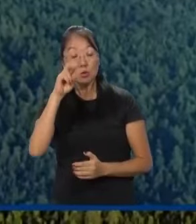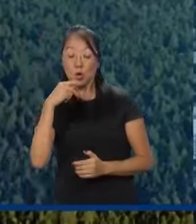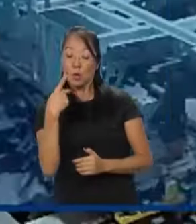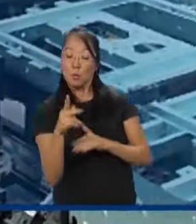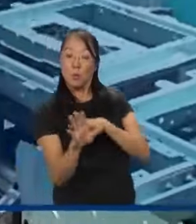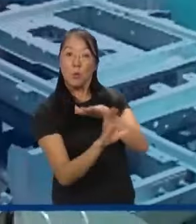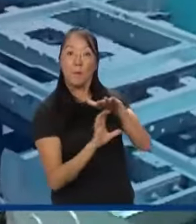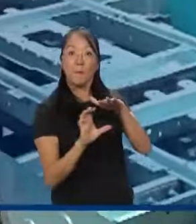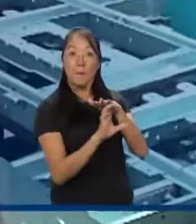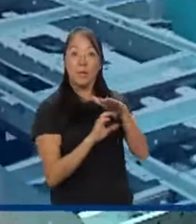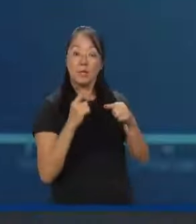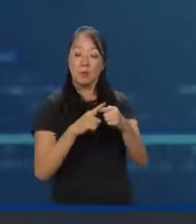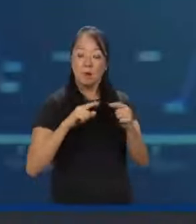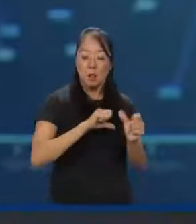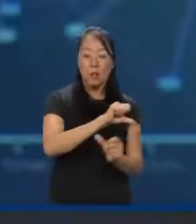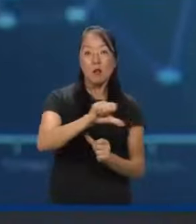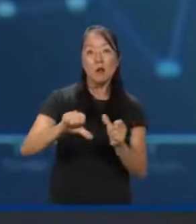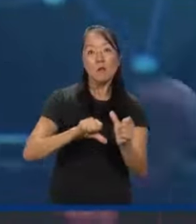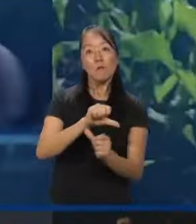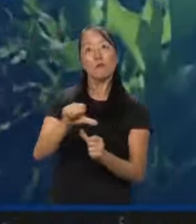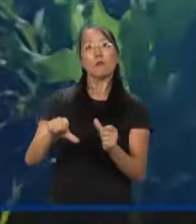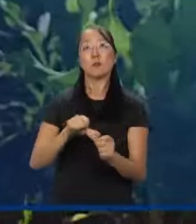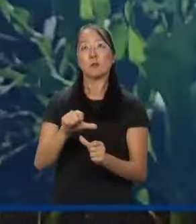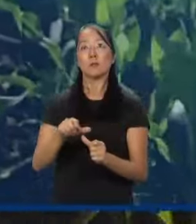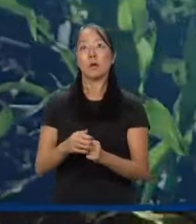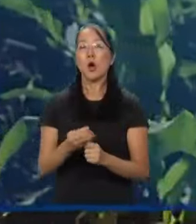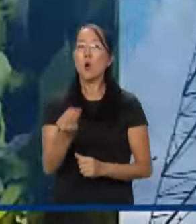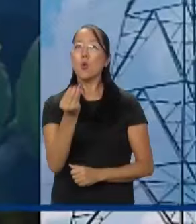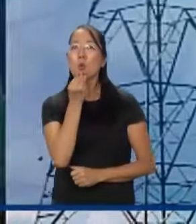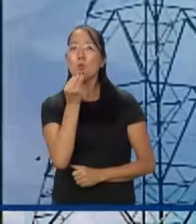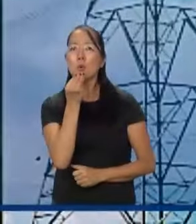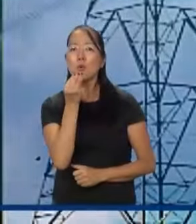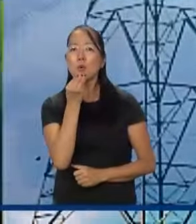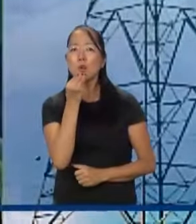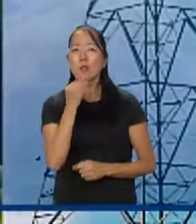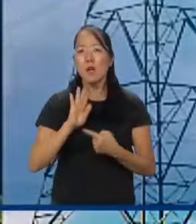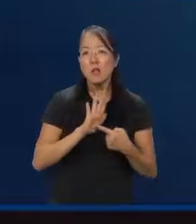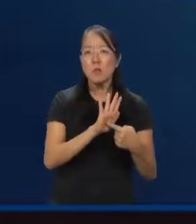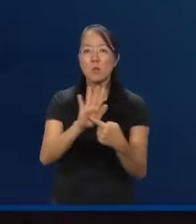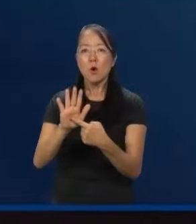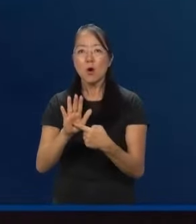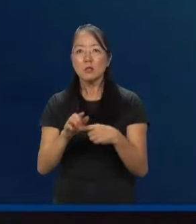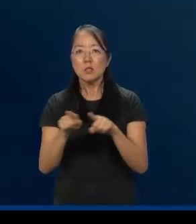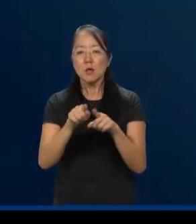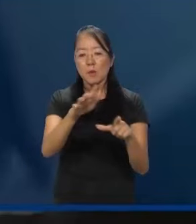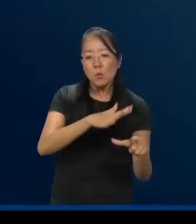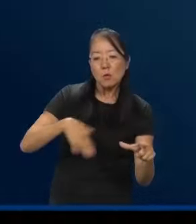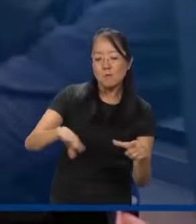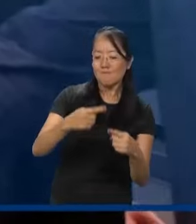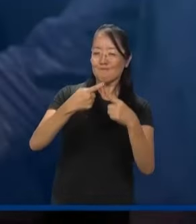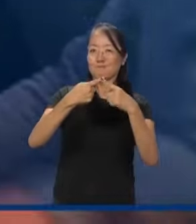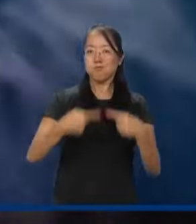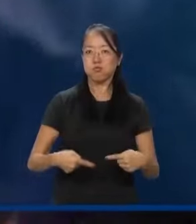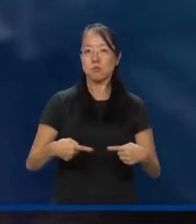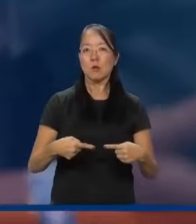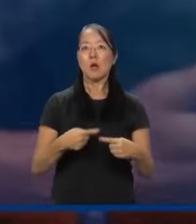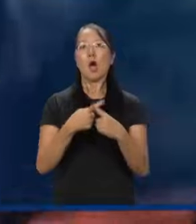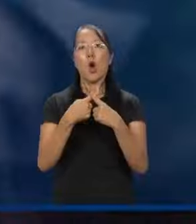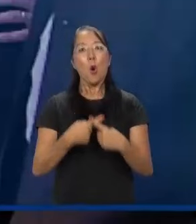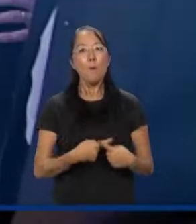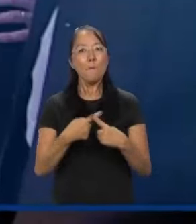porque transforma sua cultura. Porque revela oportunidades em um contexto competitivo. Porque